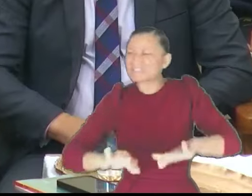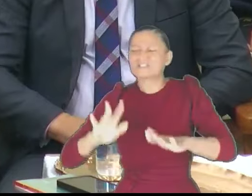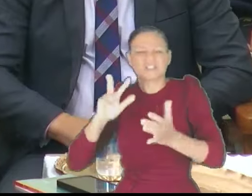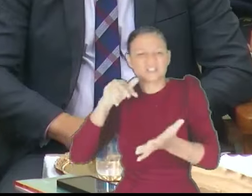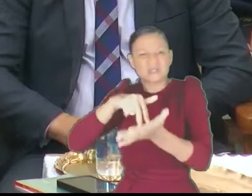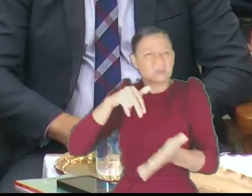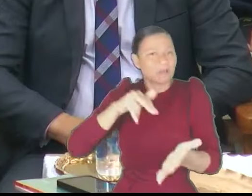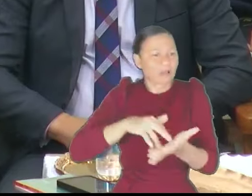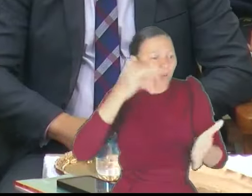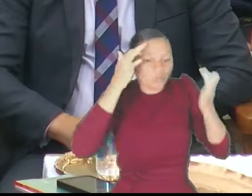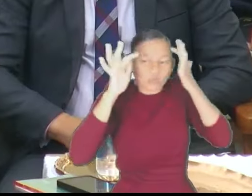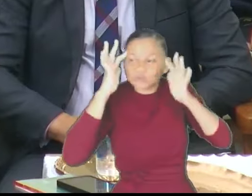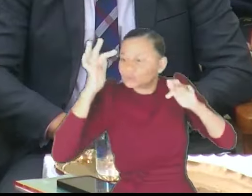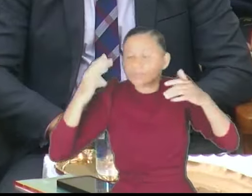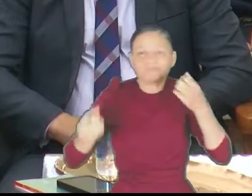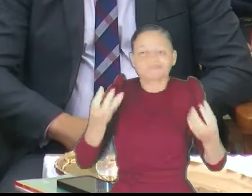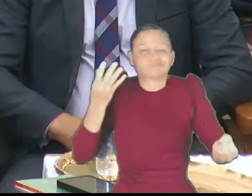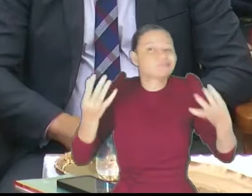você nem imagina.